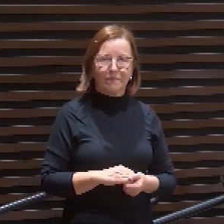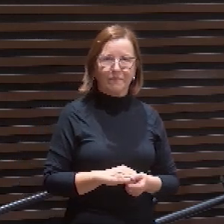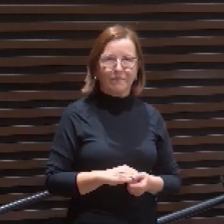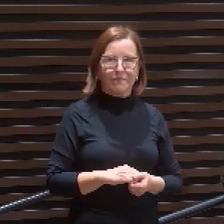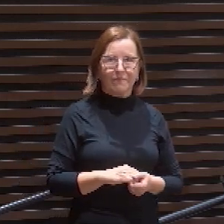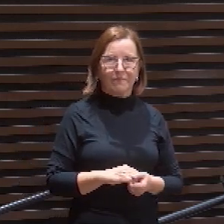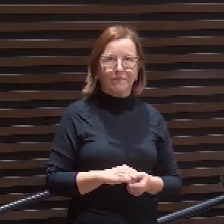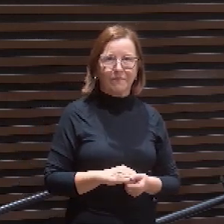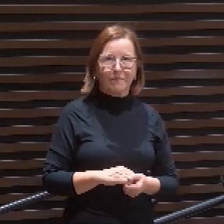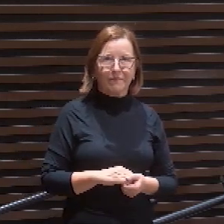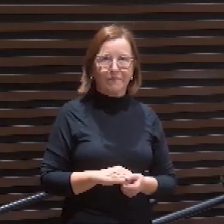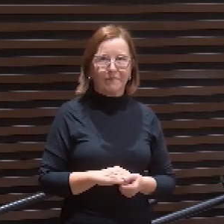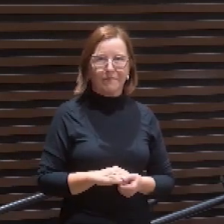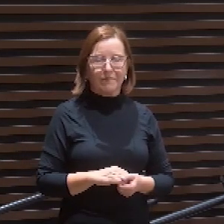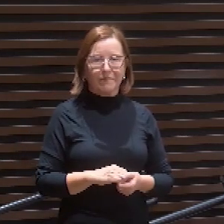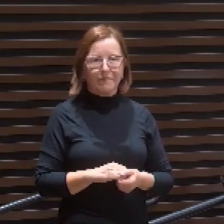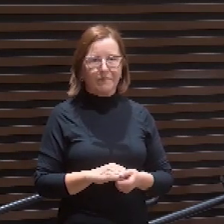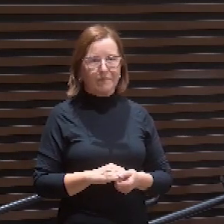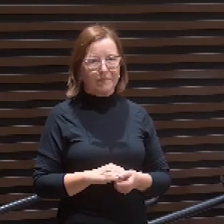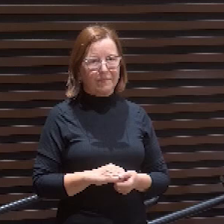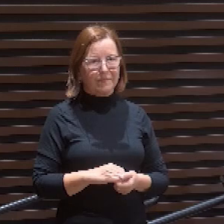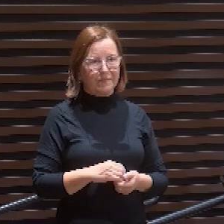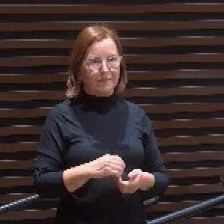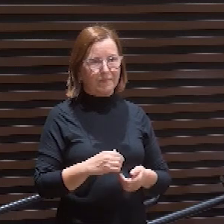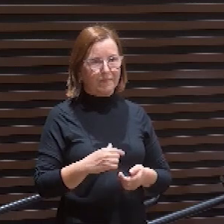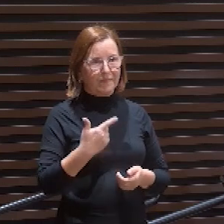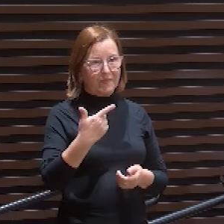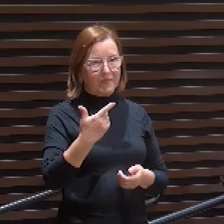26 a 30.